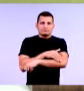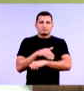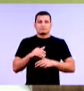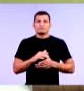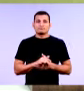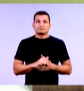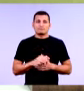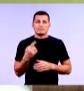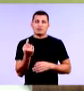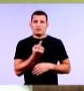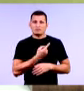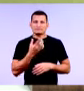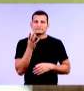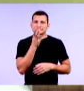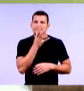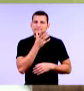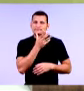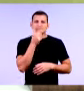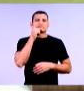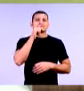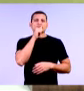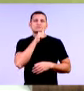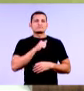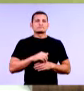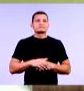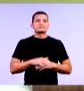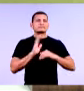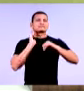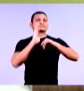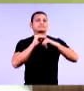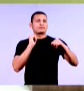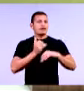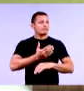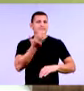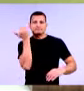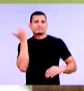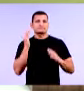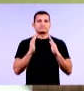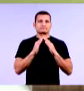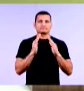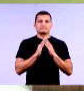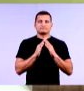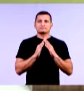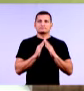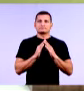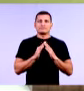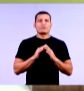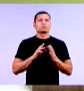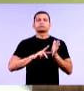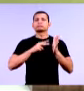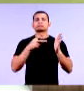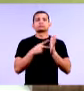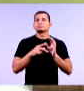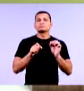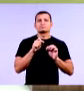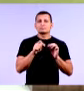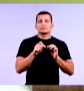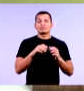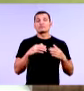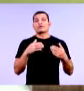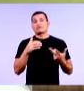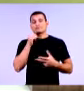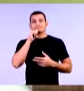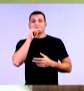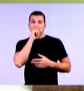quando nós demorávamos muito, a nossa mãe gritava, menino, vem para casa. Bom, o que que significa isso? Significa que a nossa mãe,